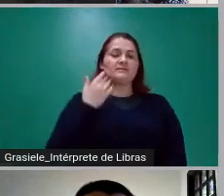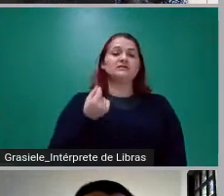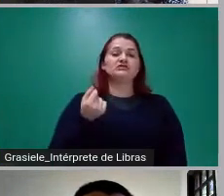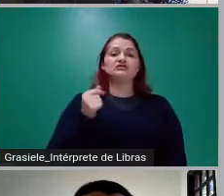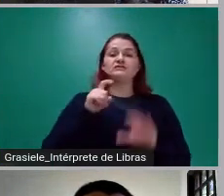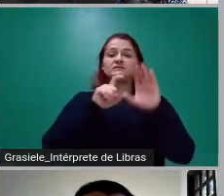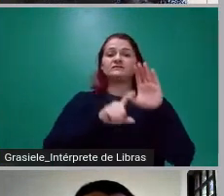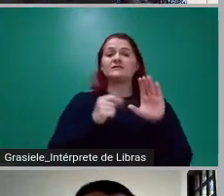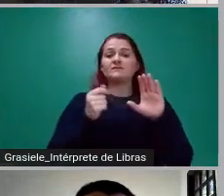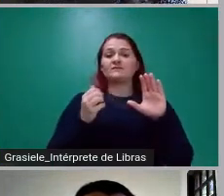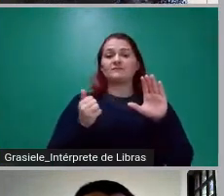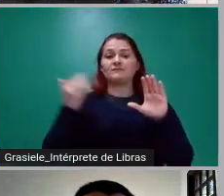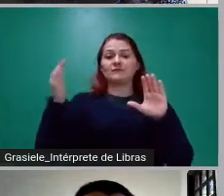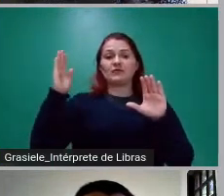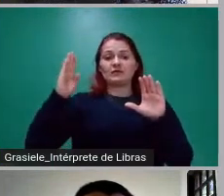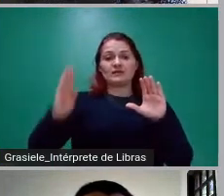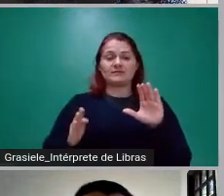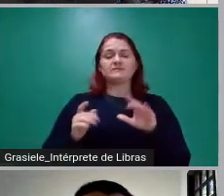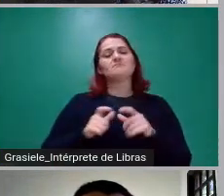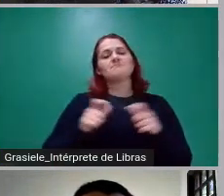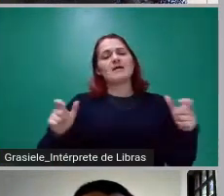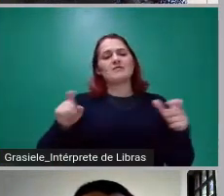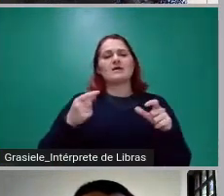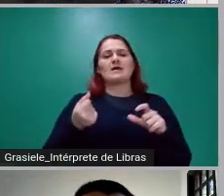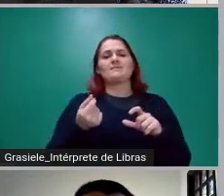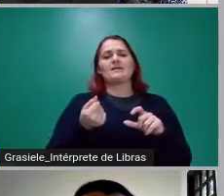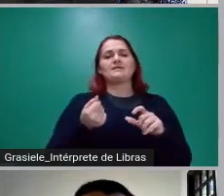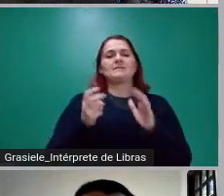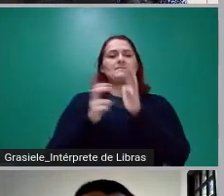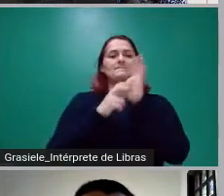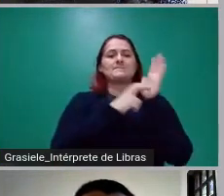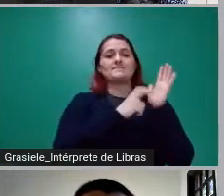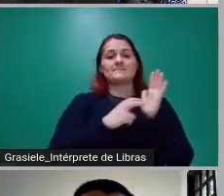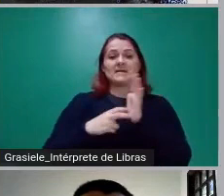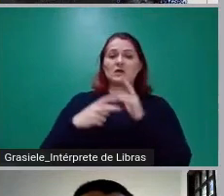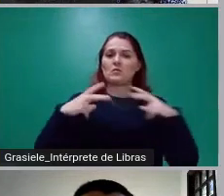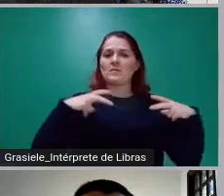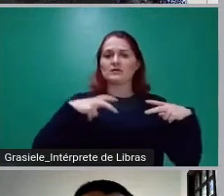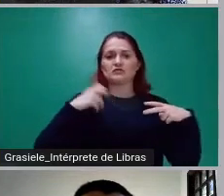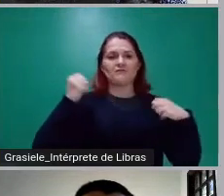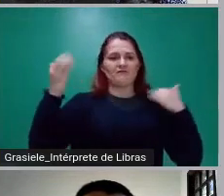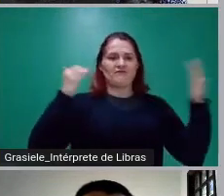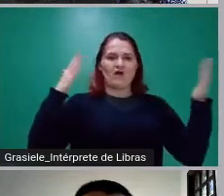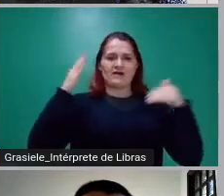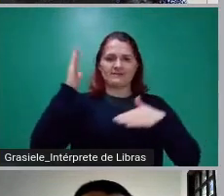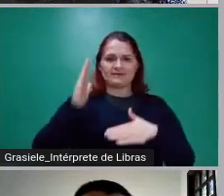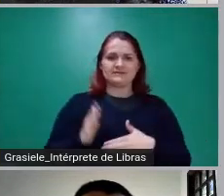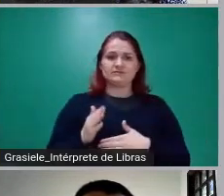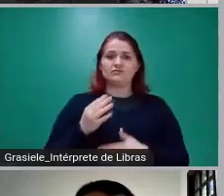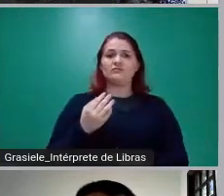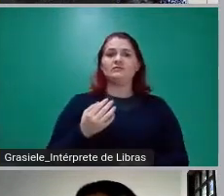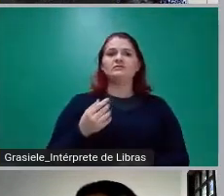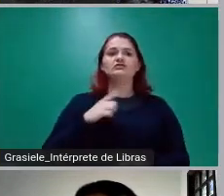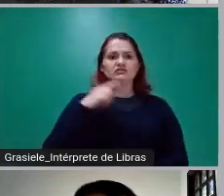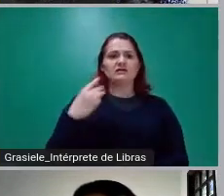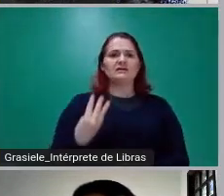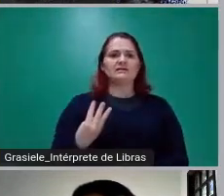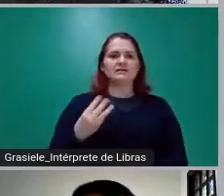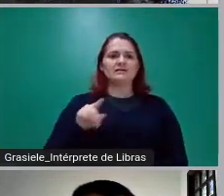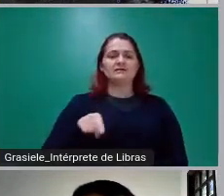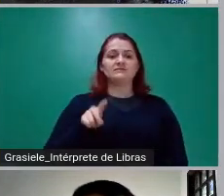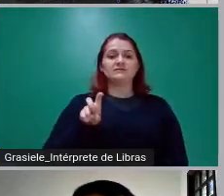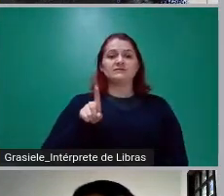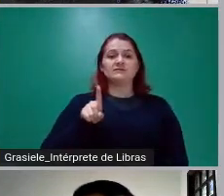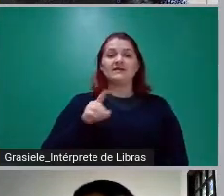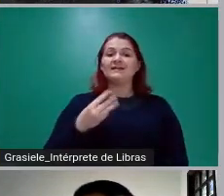realizada em sua maior parte em empréstimos em moeda com bancos privados estrangeiros passou de 3,15